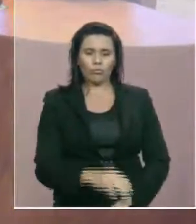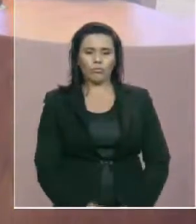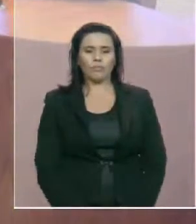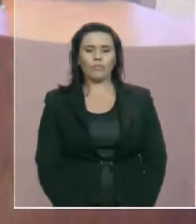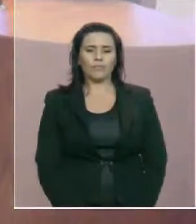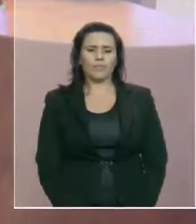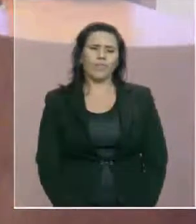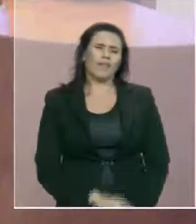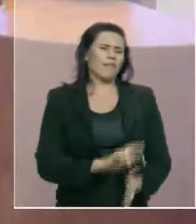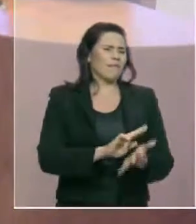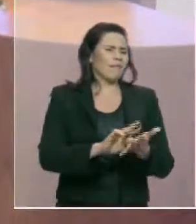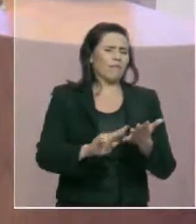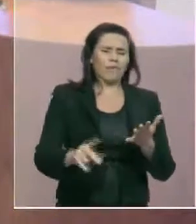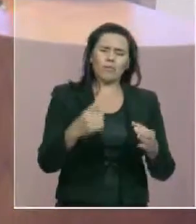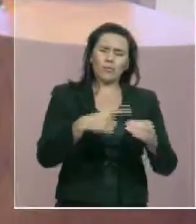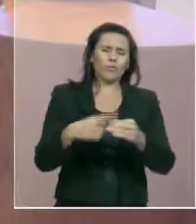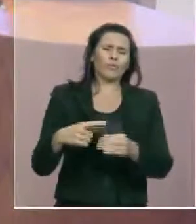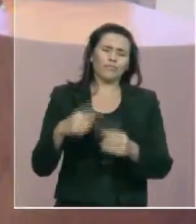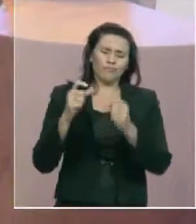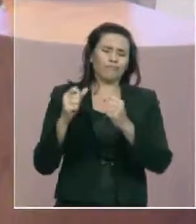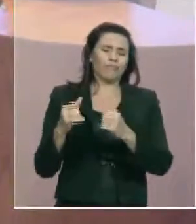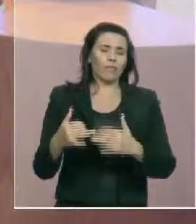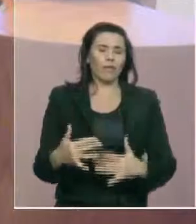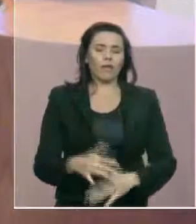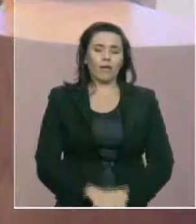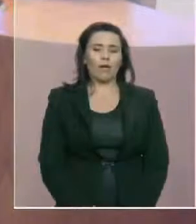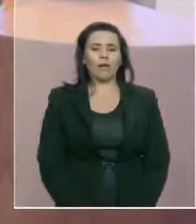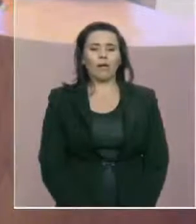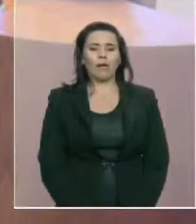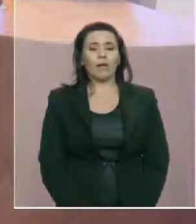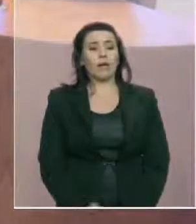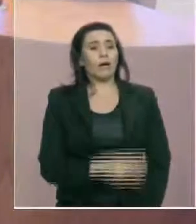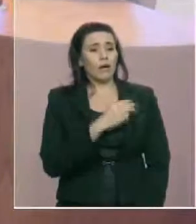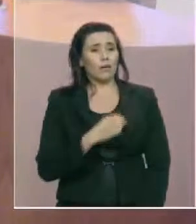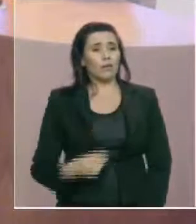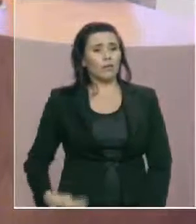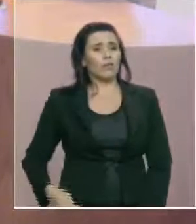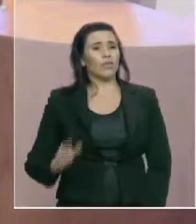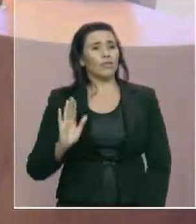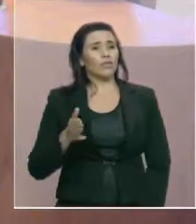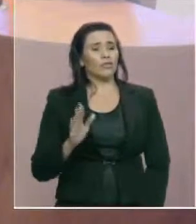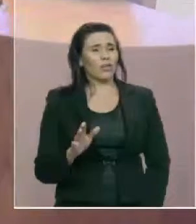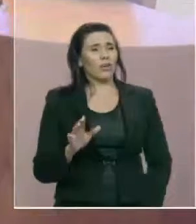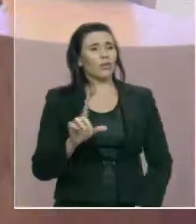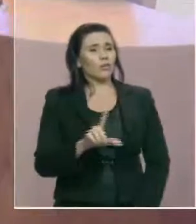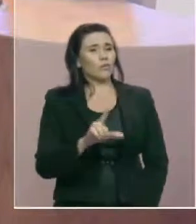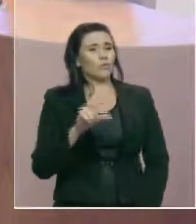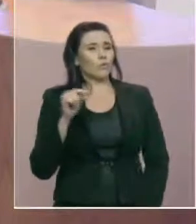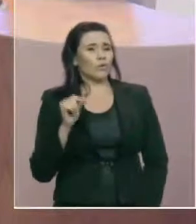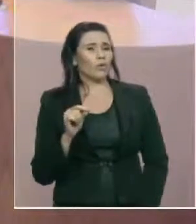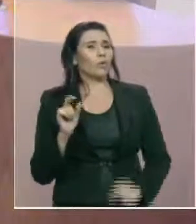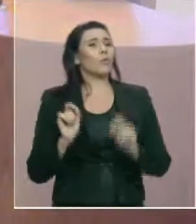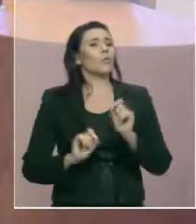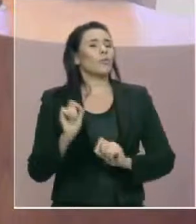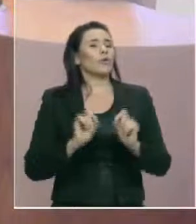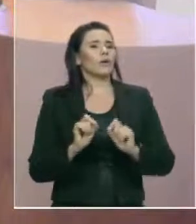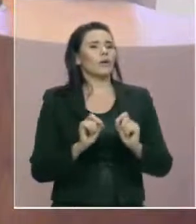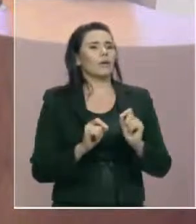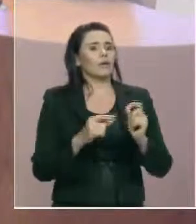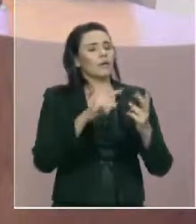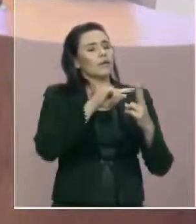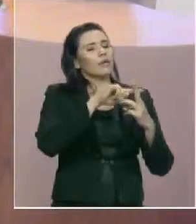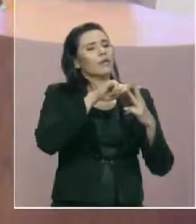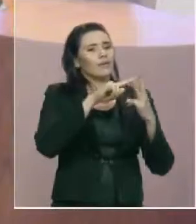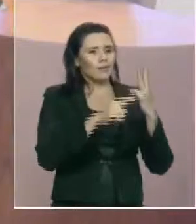muito grande, haja vista que a ministra já elegeu três prioridades para essa região: a infraestrutura,